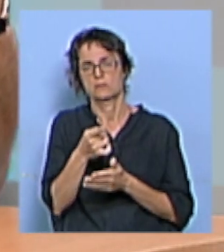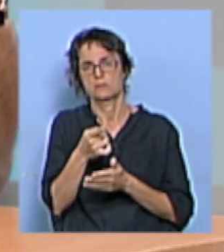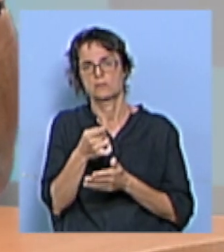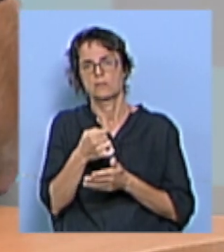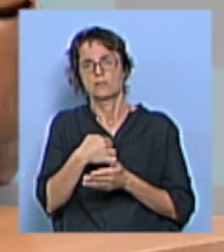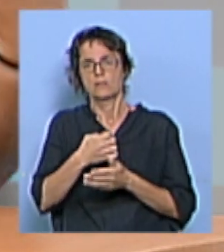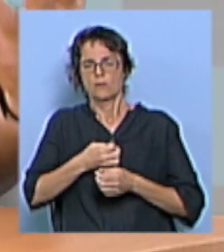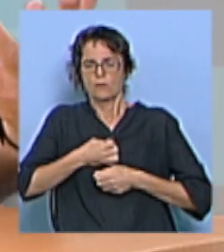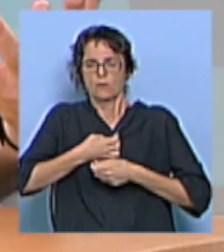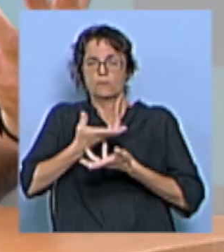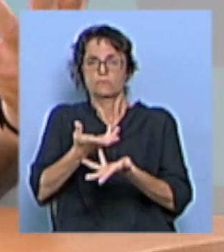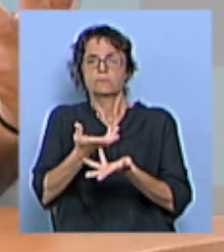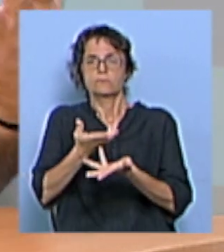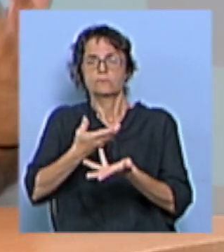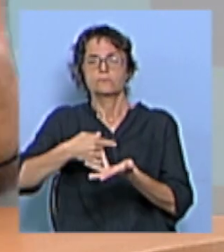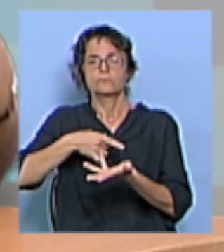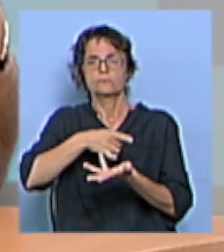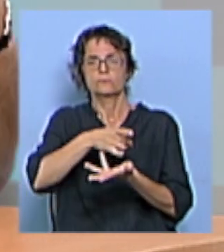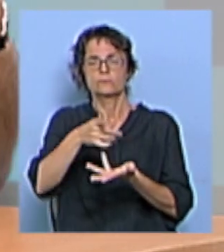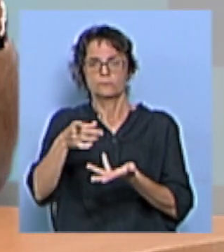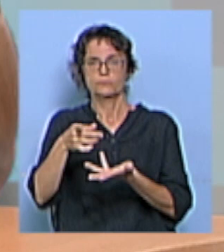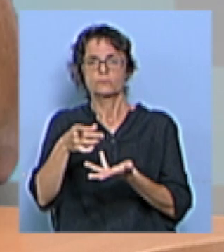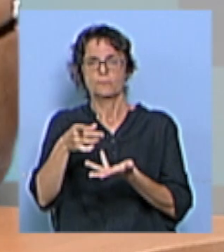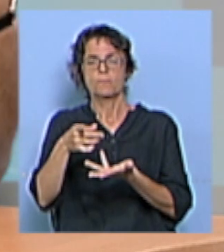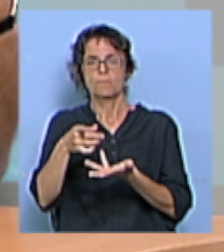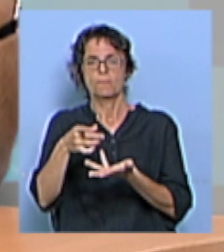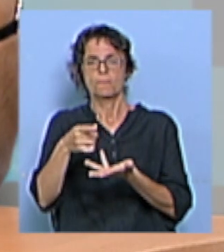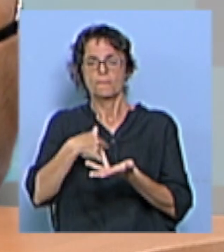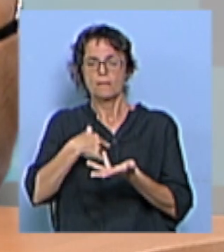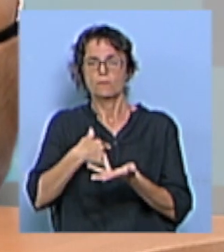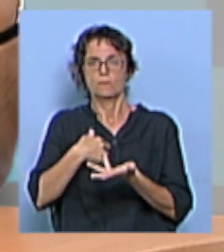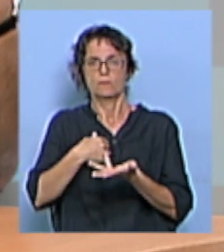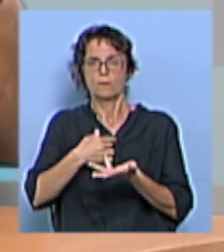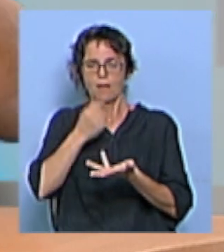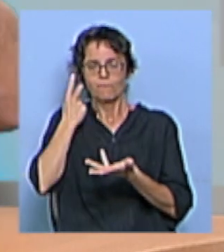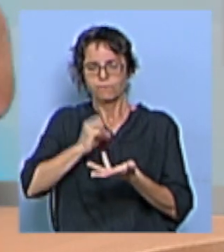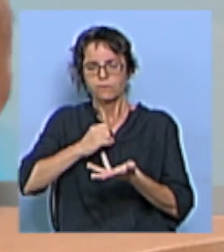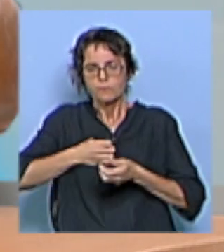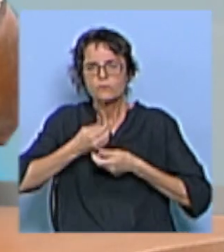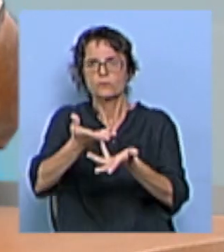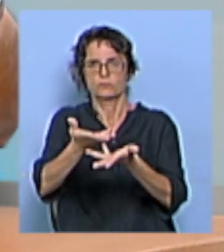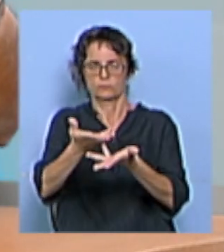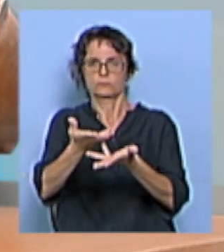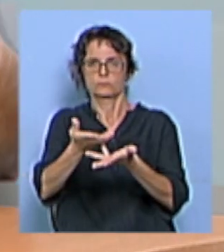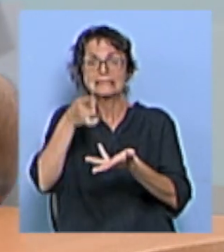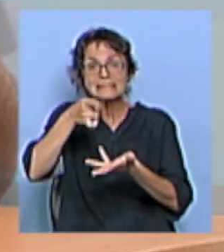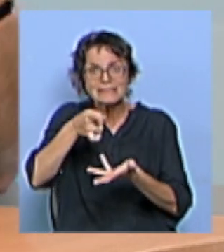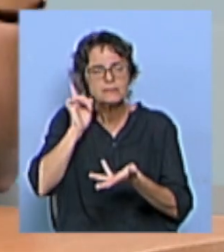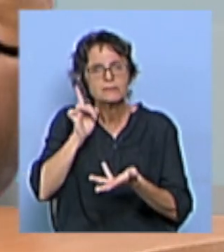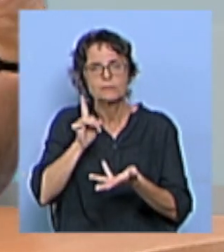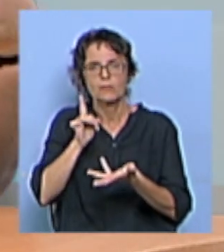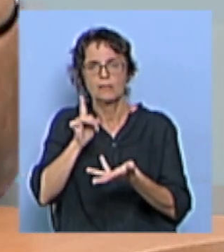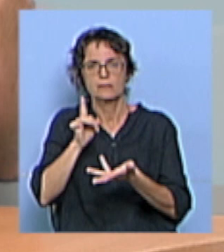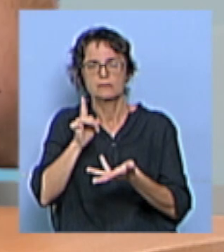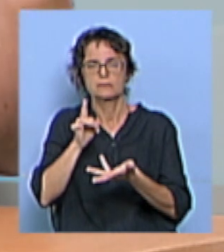vós mesmos como um sacrifício agradável a Deus. O verdadeiro sacrifício que agrada a Deus é a gente entregar-se aos outros, não é a gente andar